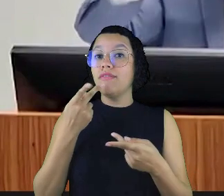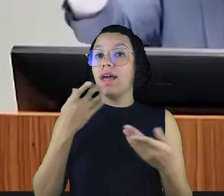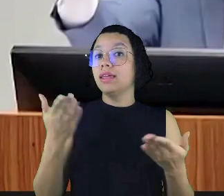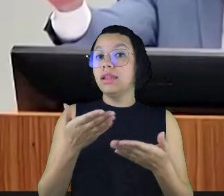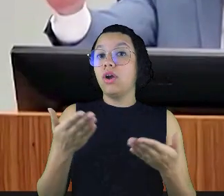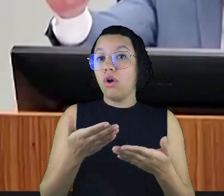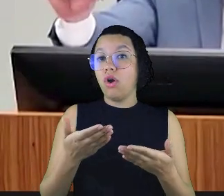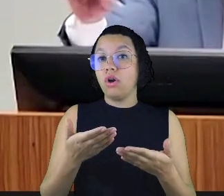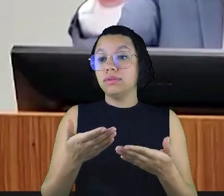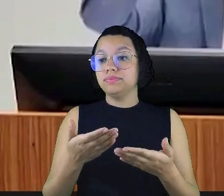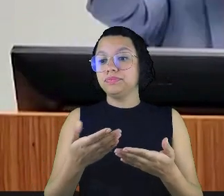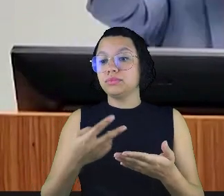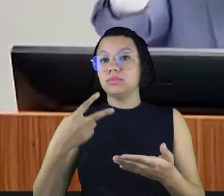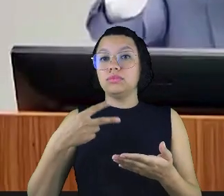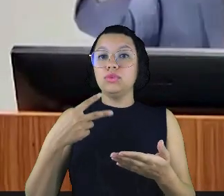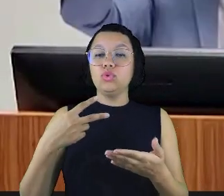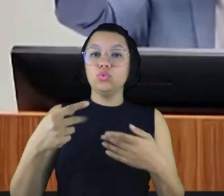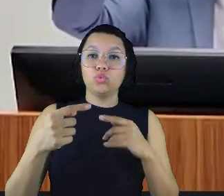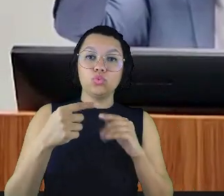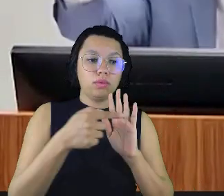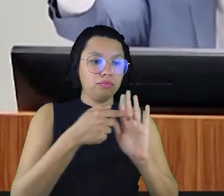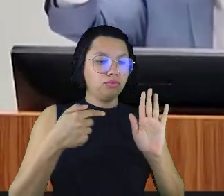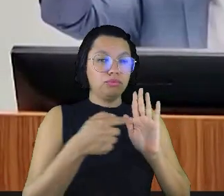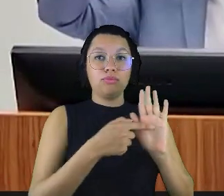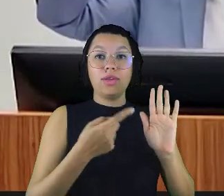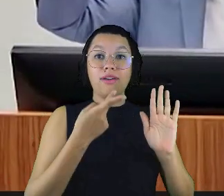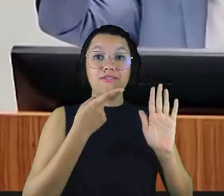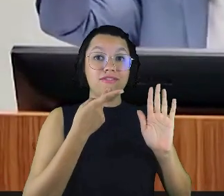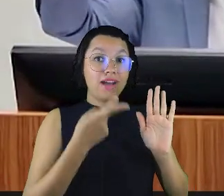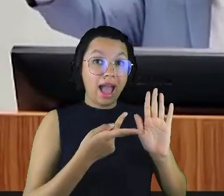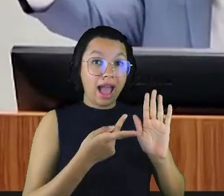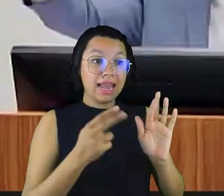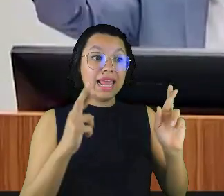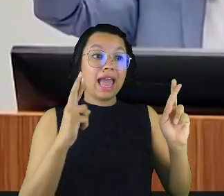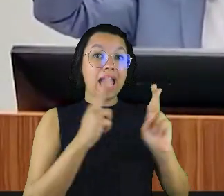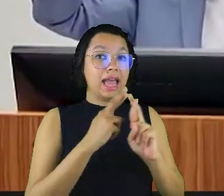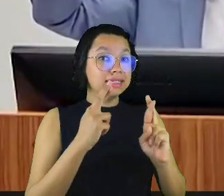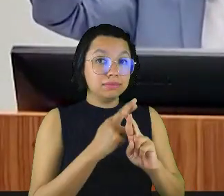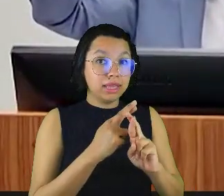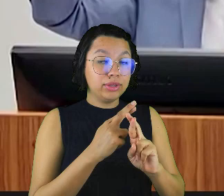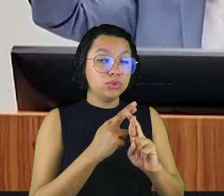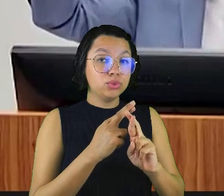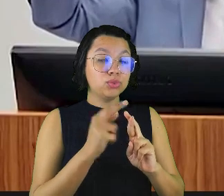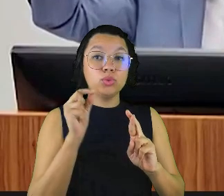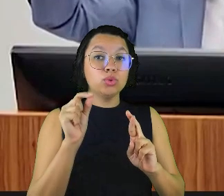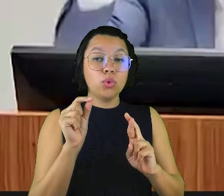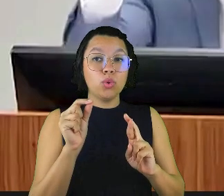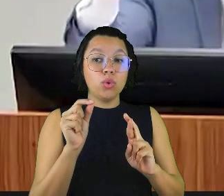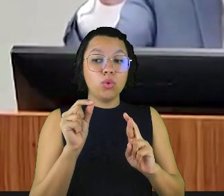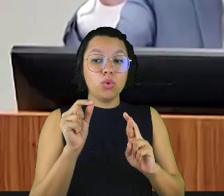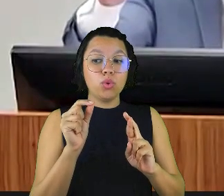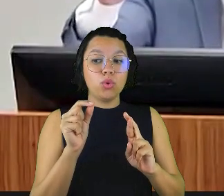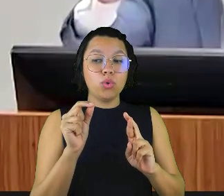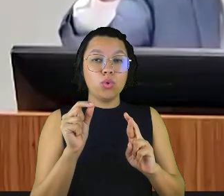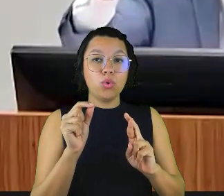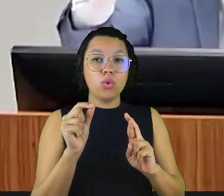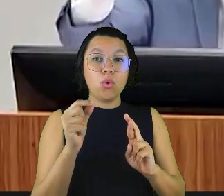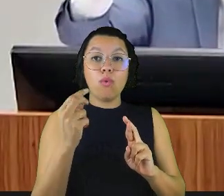né? 2 linhas, né? Fale a respeito do saldo